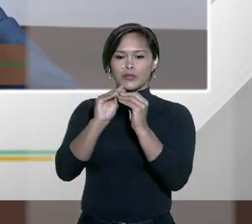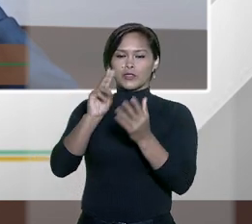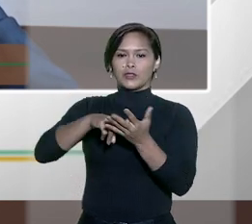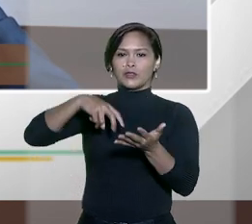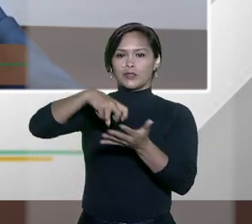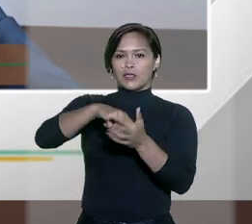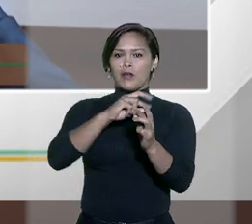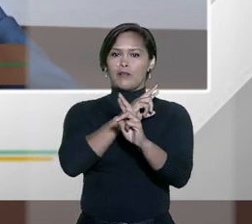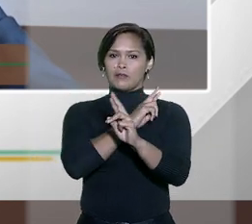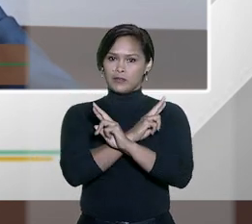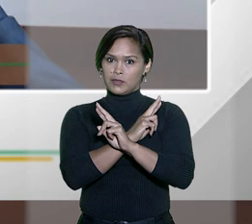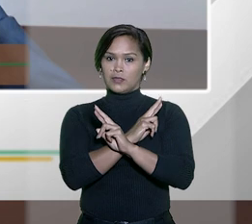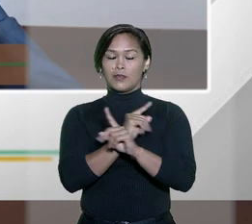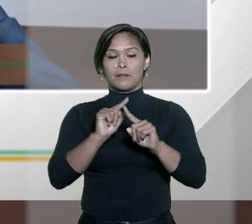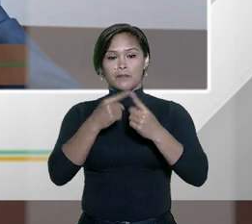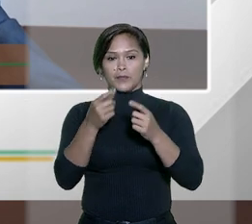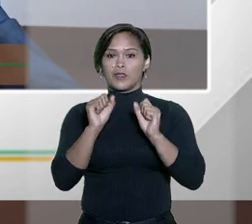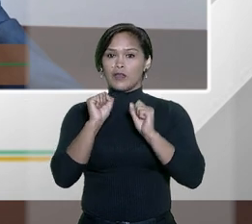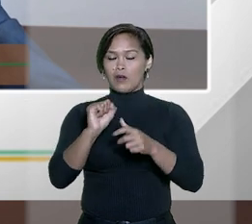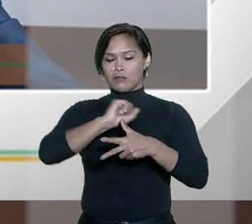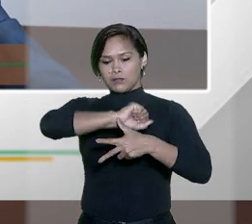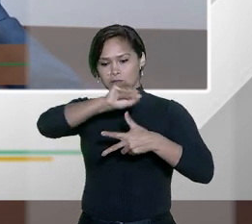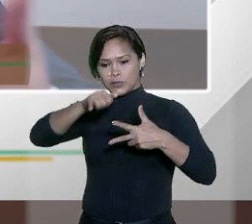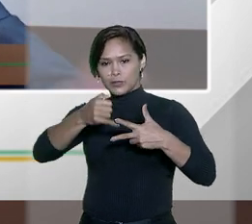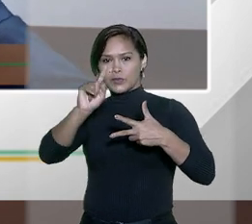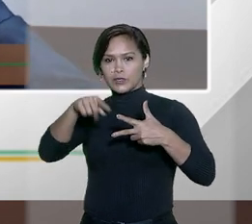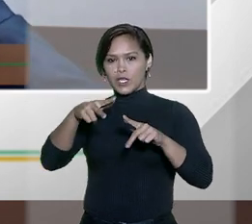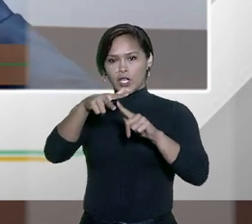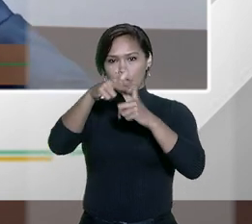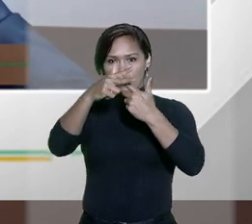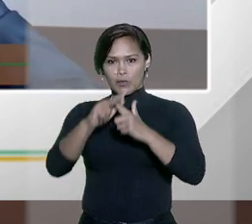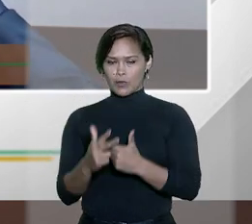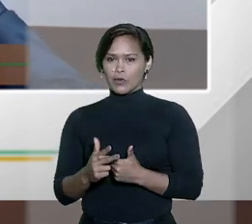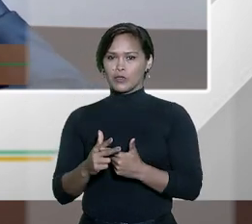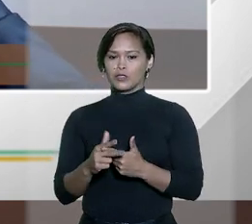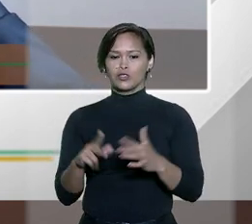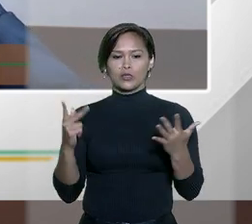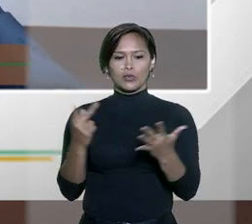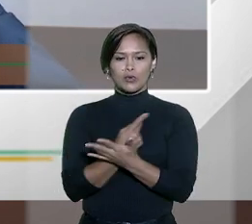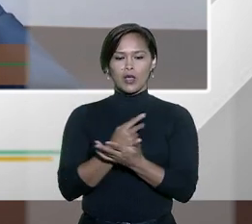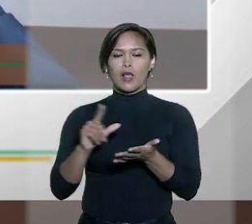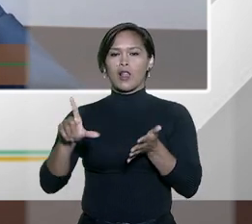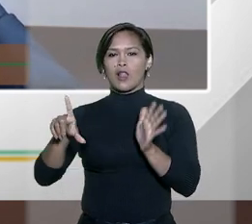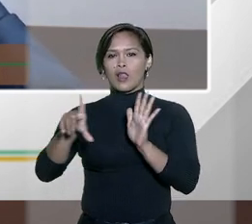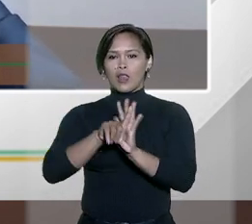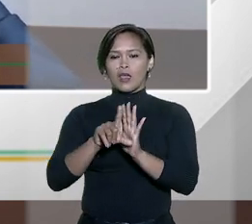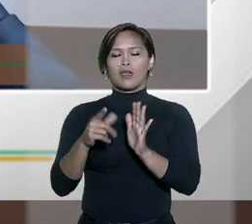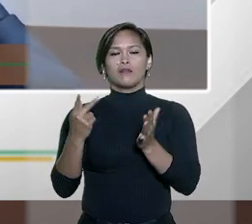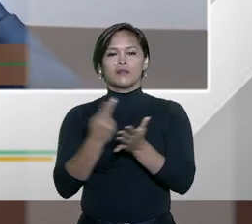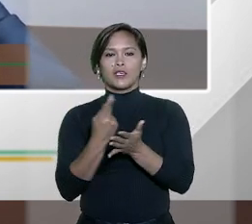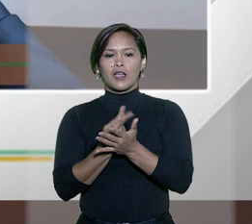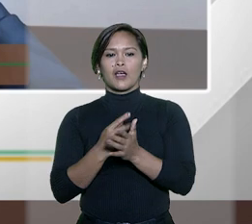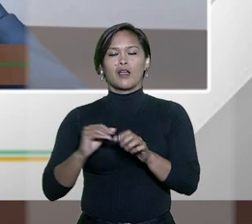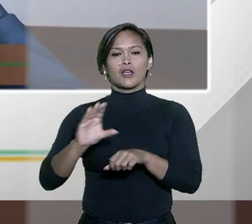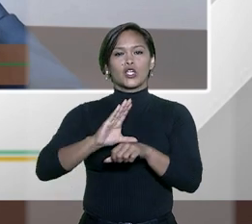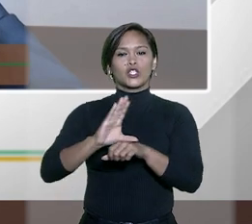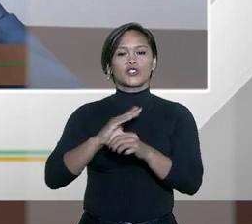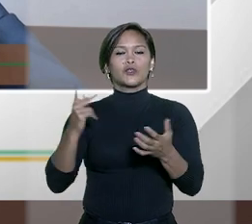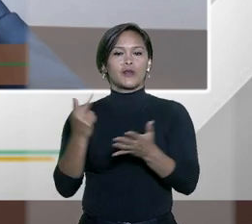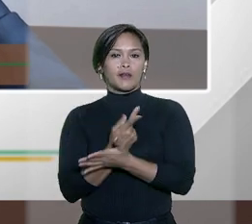da fazenda pública. Então, o Poder Judiciário, ele corrige situações de ilegalidade, de